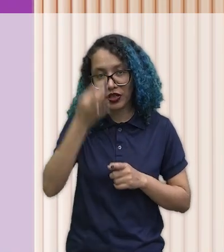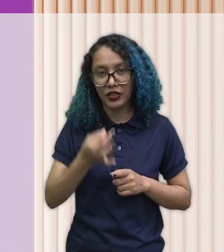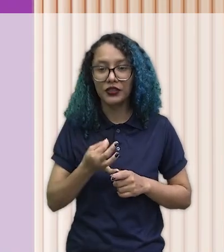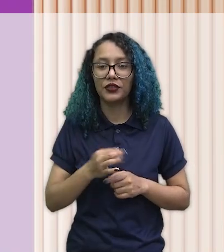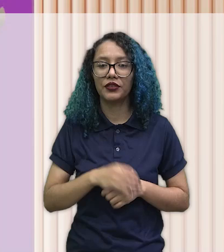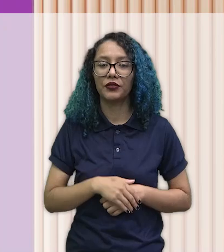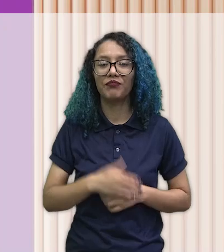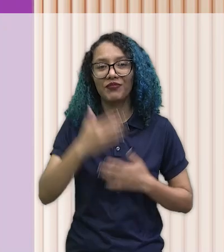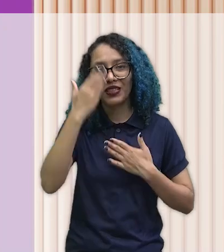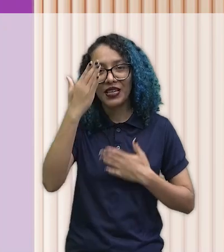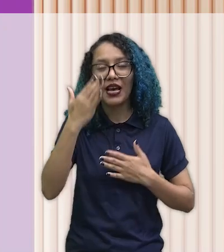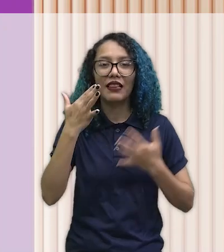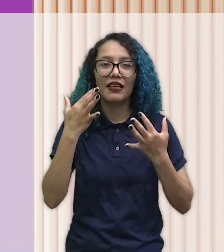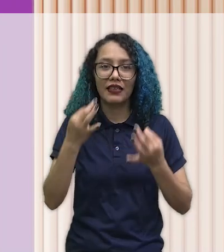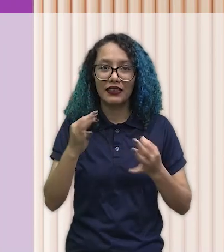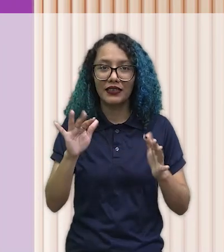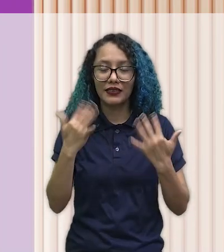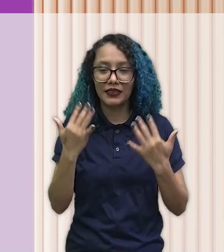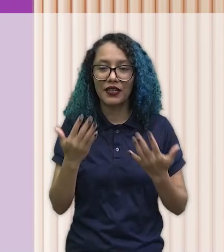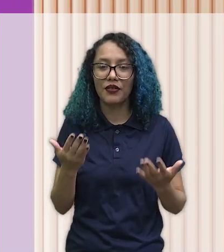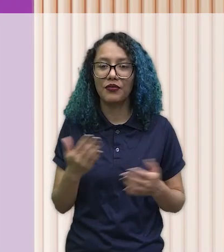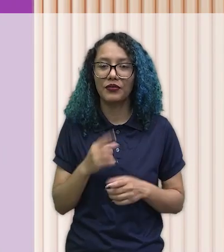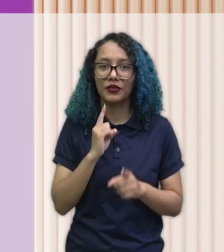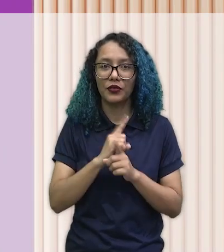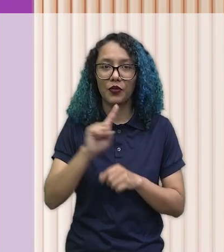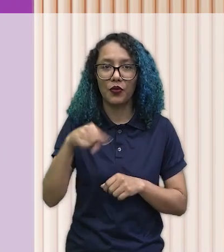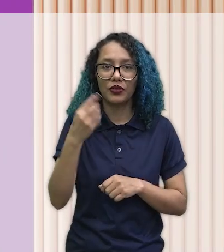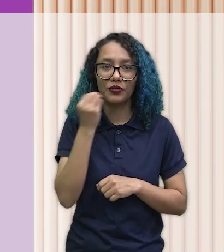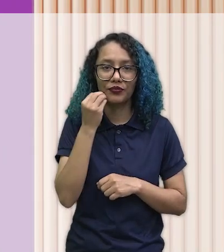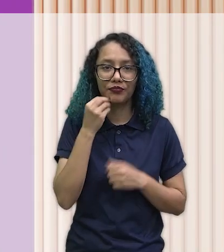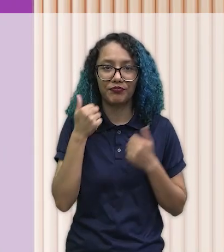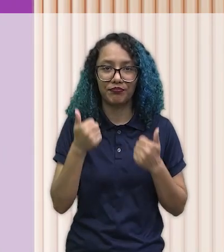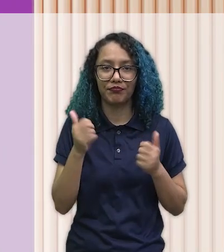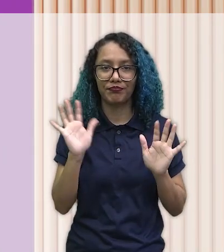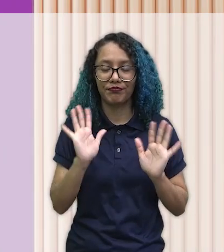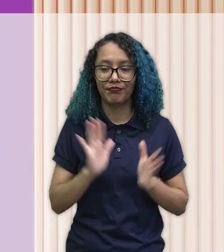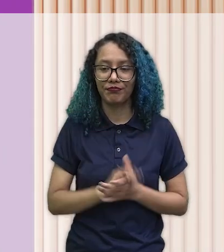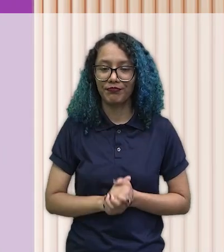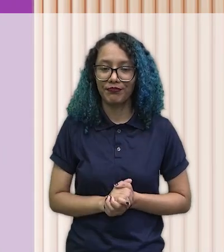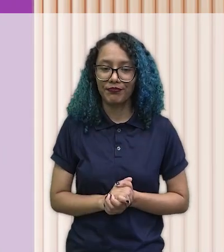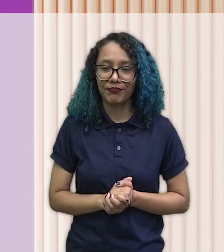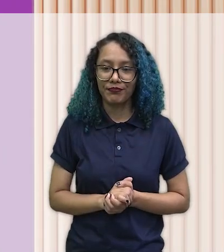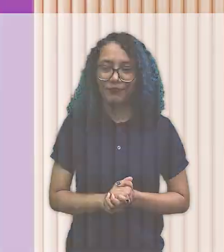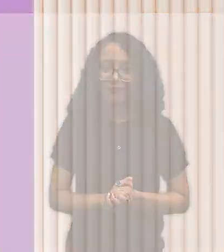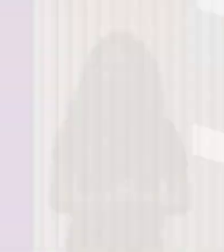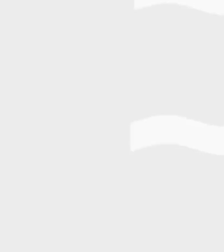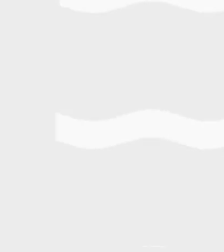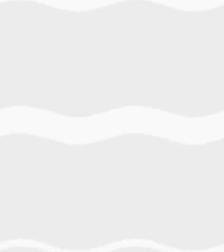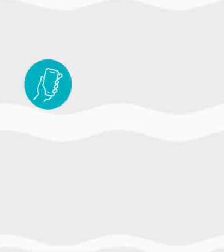ensinado aqui. Quero agradecer a sua atenção e a gente se encontra numa próxima oportunidade. Até mais.